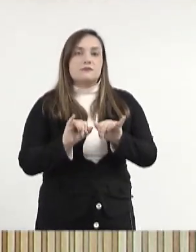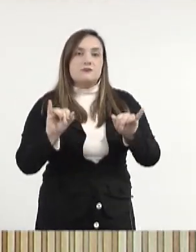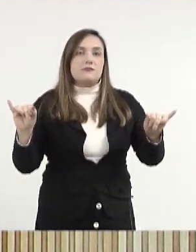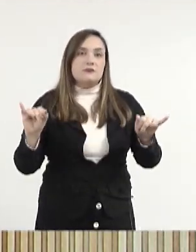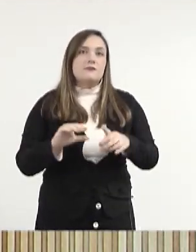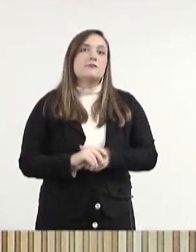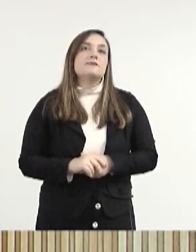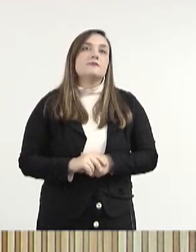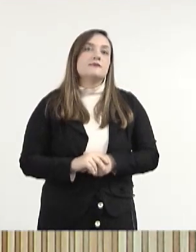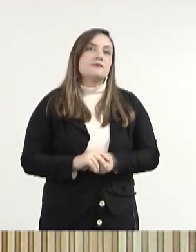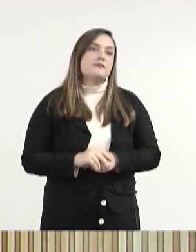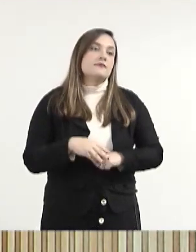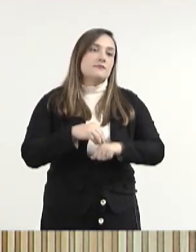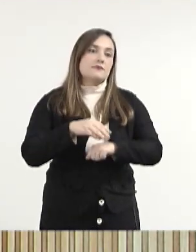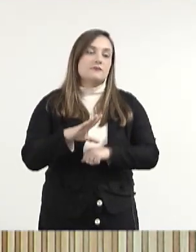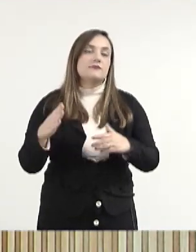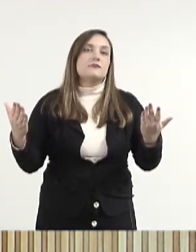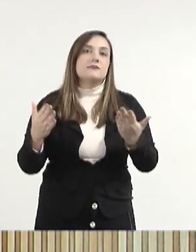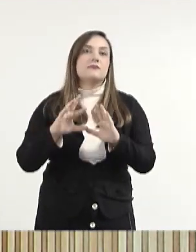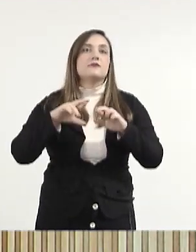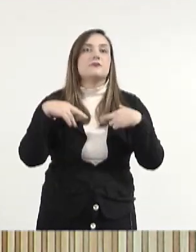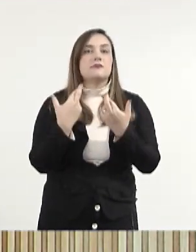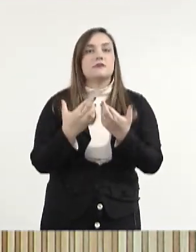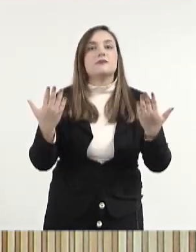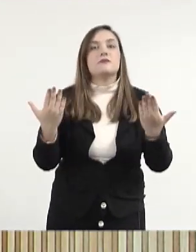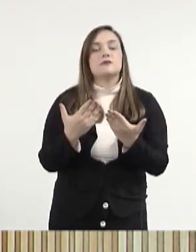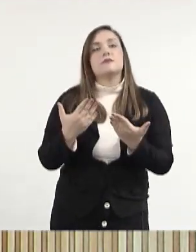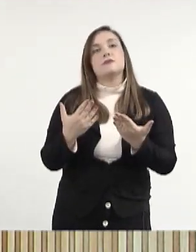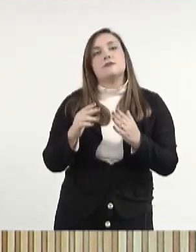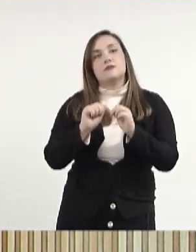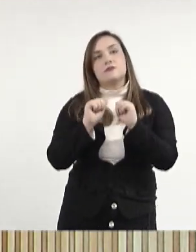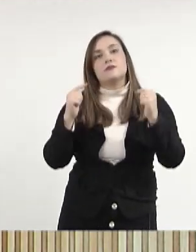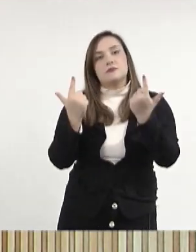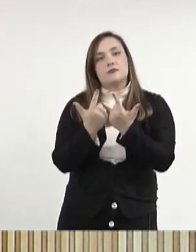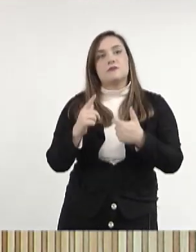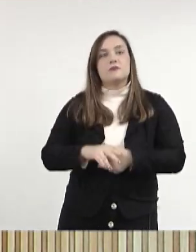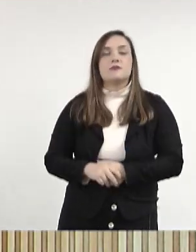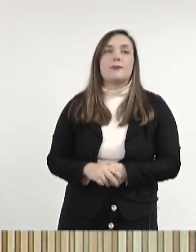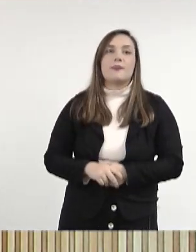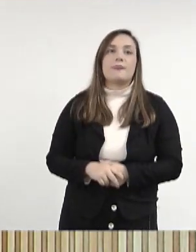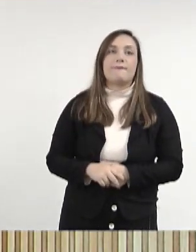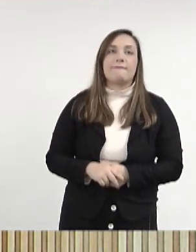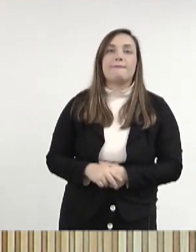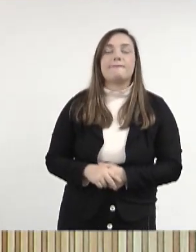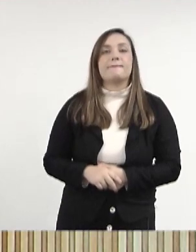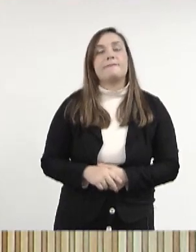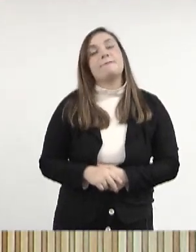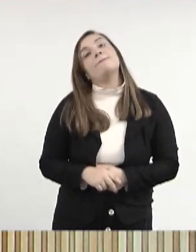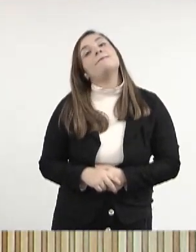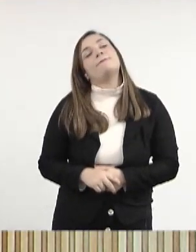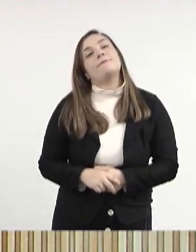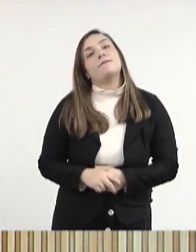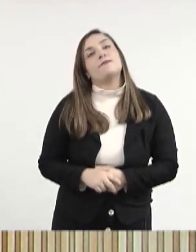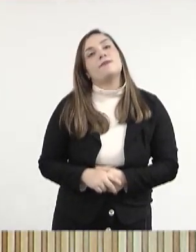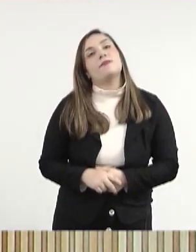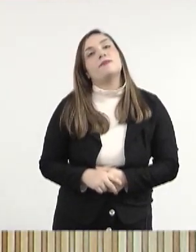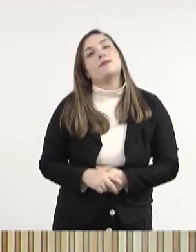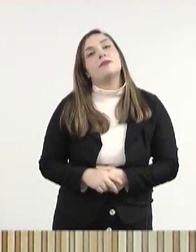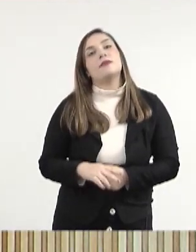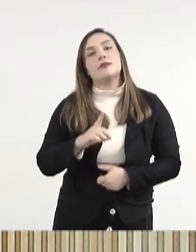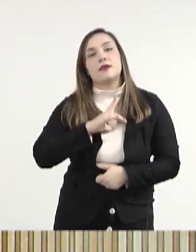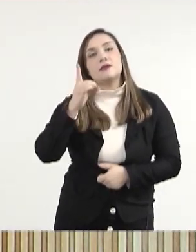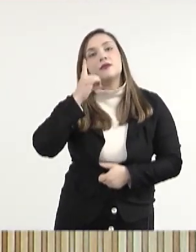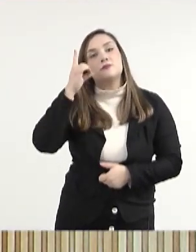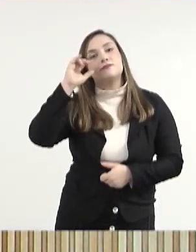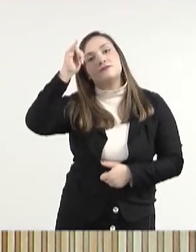foi repercutido, claro, na sessão de hoje aqui na Assembleia Legislativa. Vamos trazer inicialmente o comentário do deputado